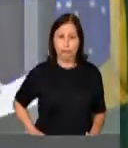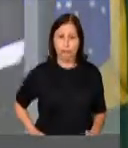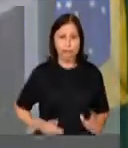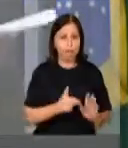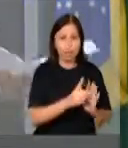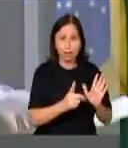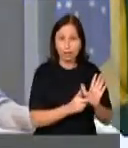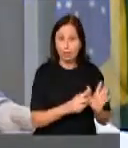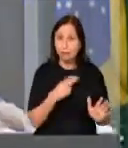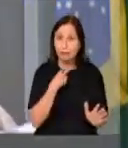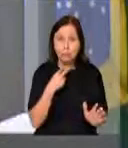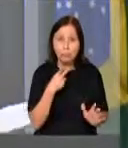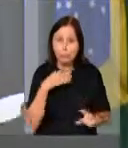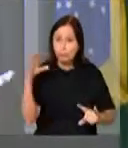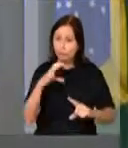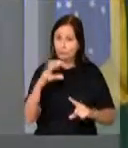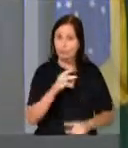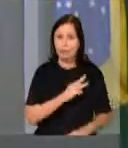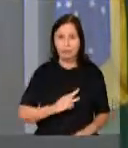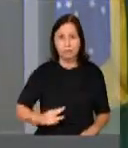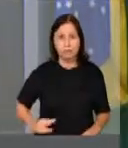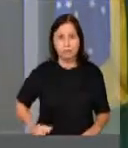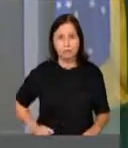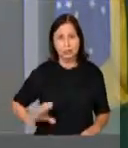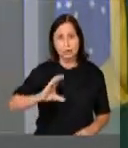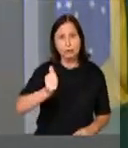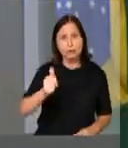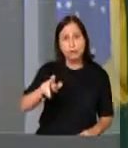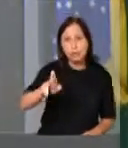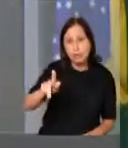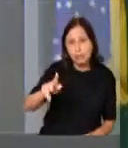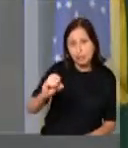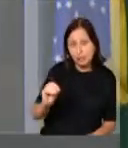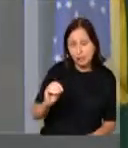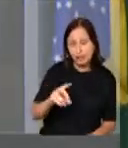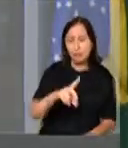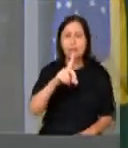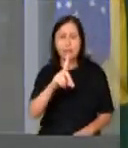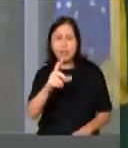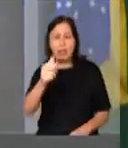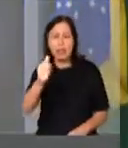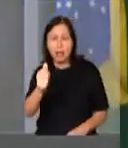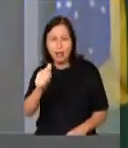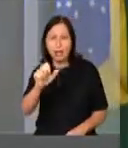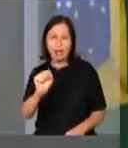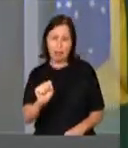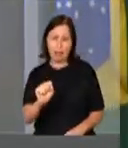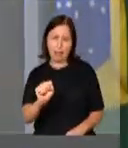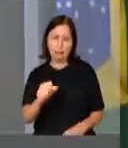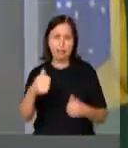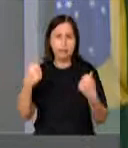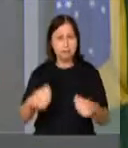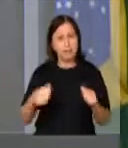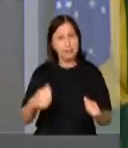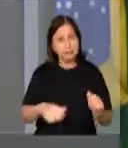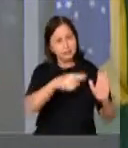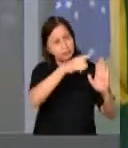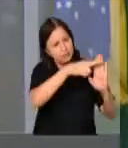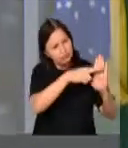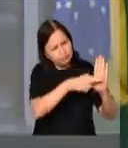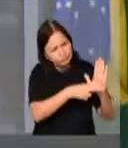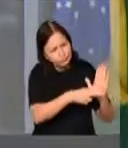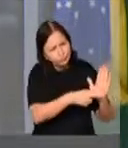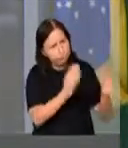ao DAS, mas não se aplica ao ministro? Quer dizer que um DAS, ele tem que ter idoneidade moral e